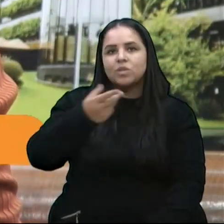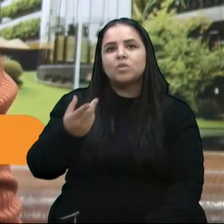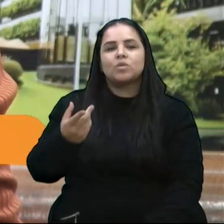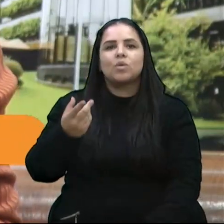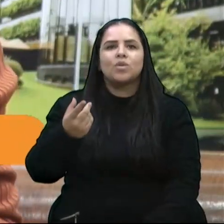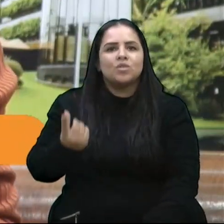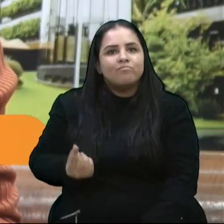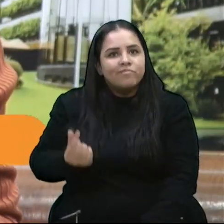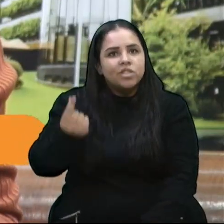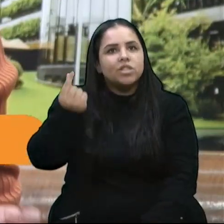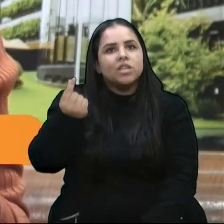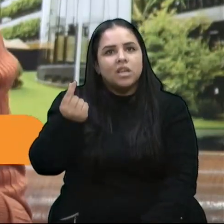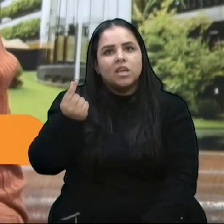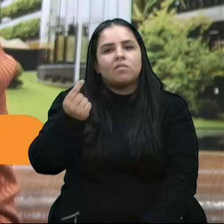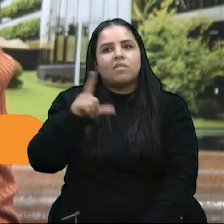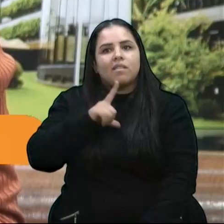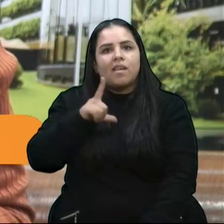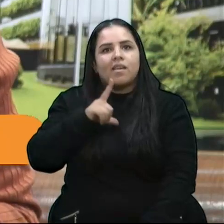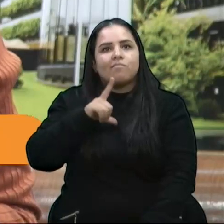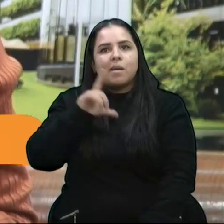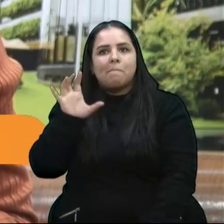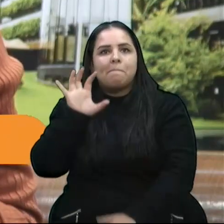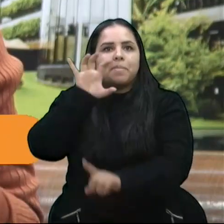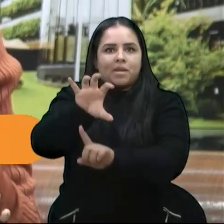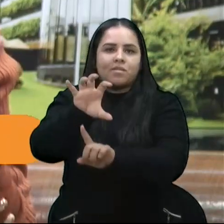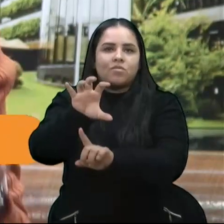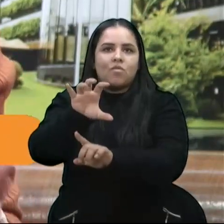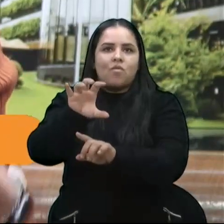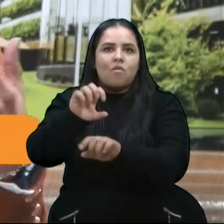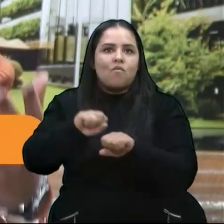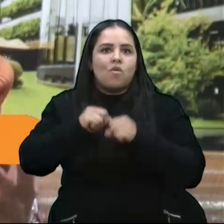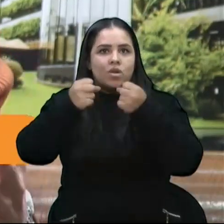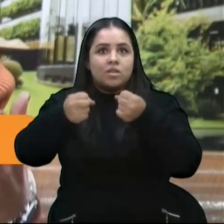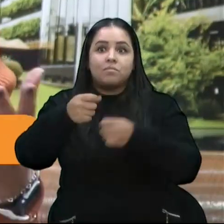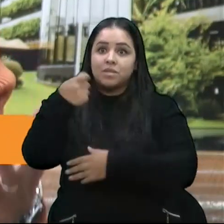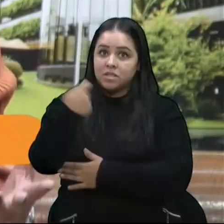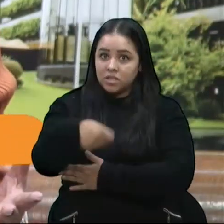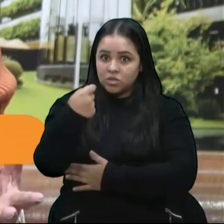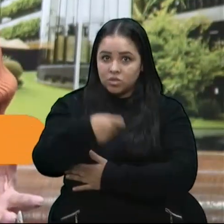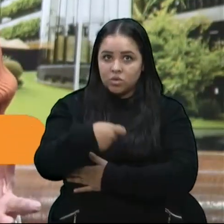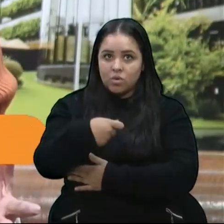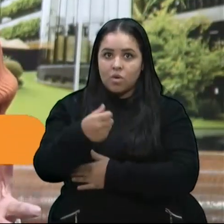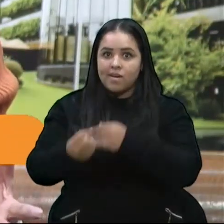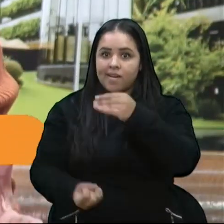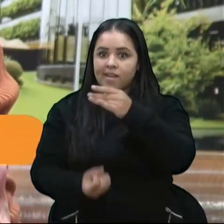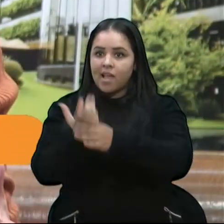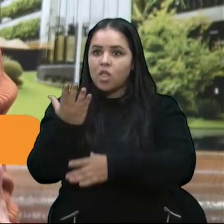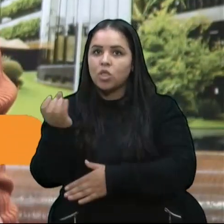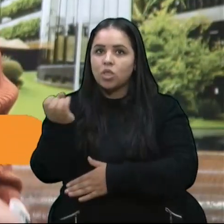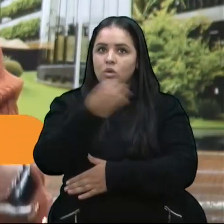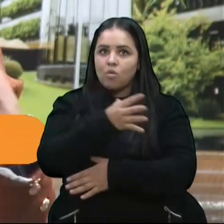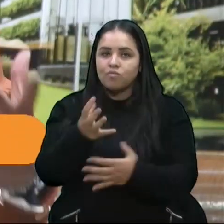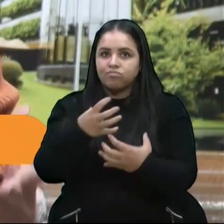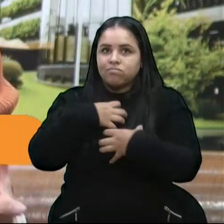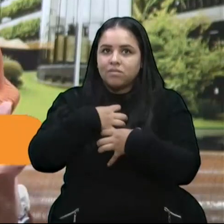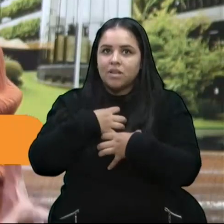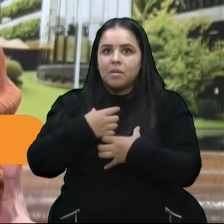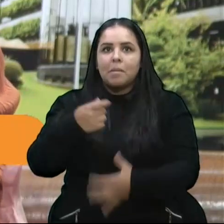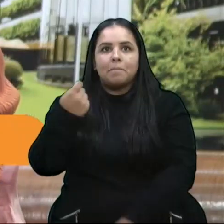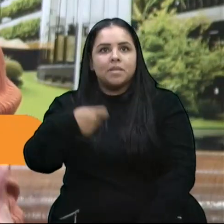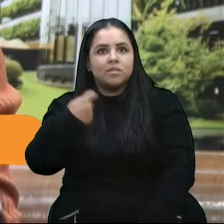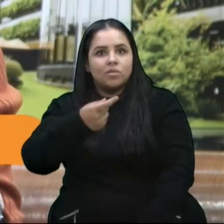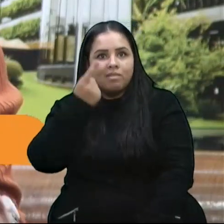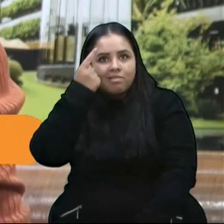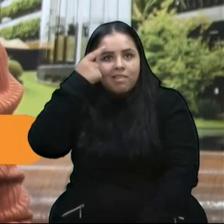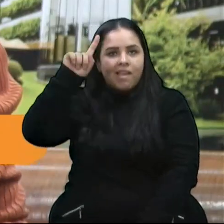e precisaram também se reinventar. Acredito que a propaganda, a publicidade também precisou, né, dessa criatividade a